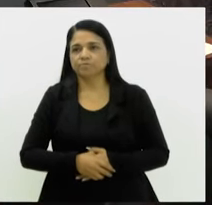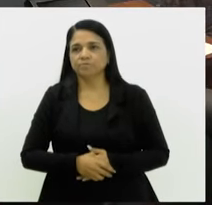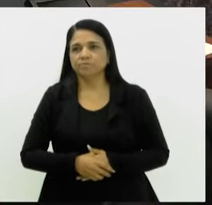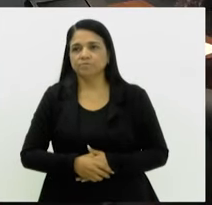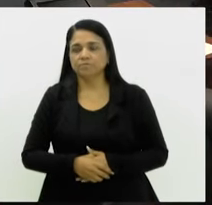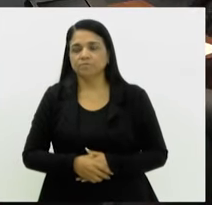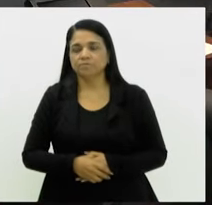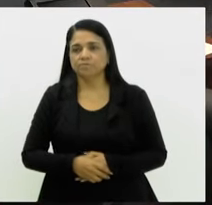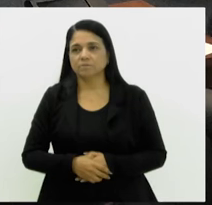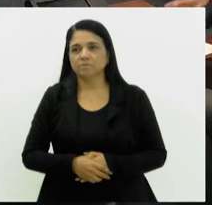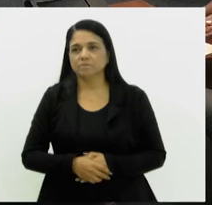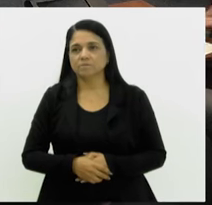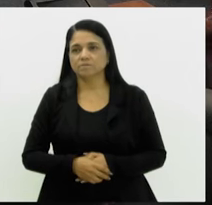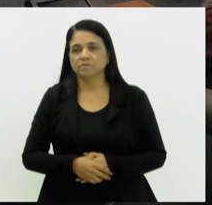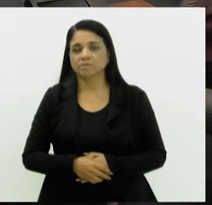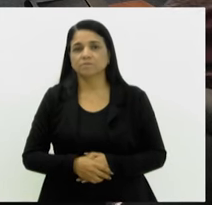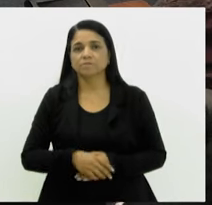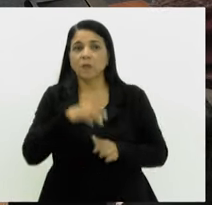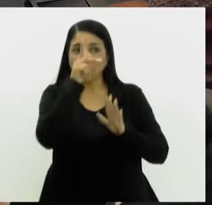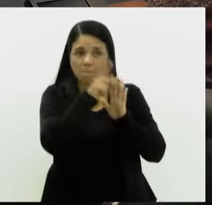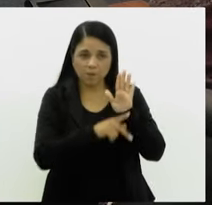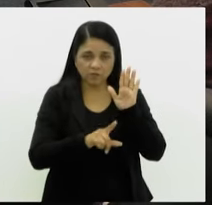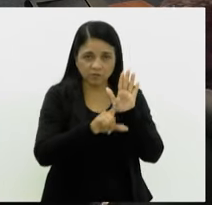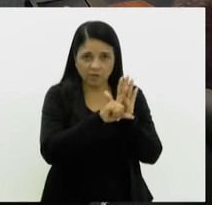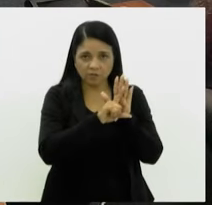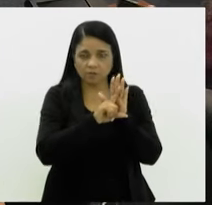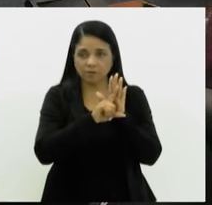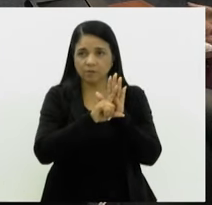Votar o substitutivo. Projeto aprovado.